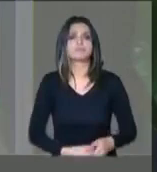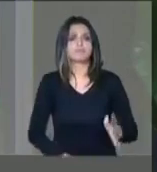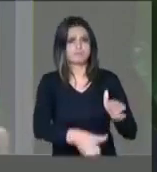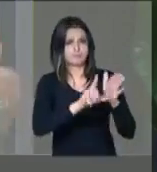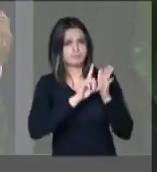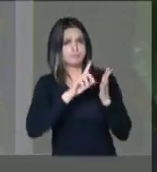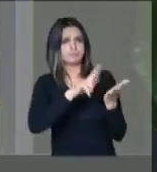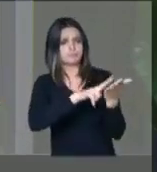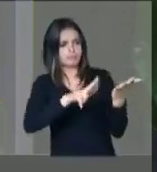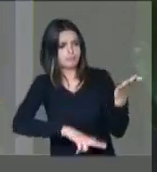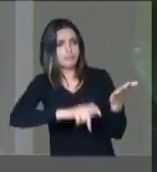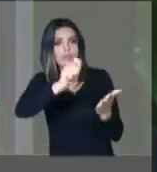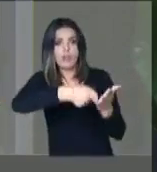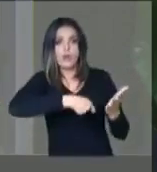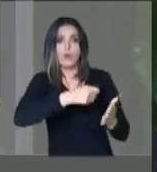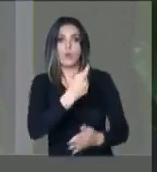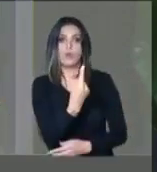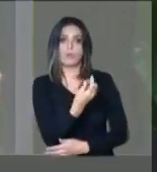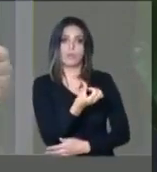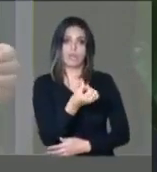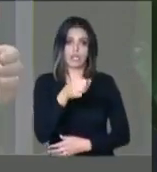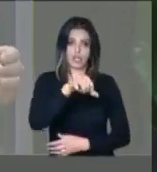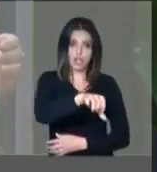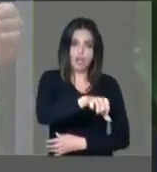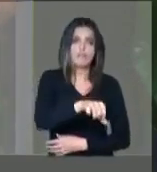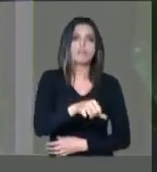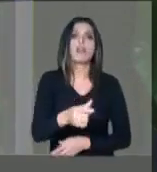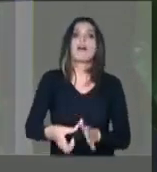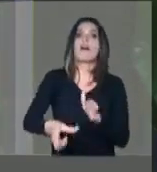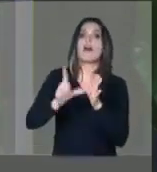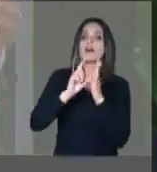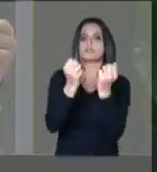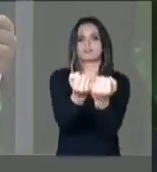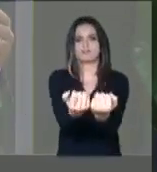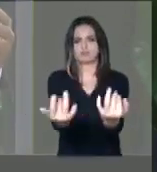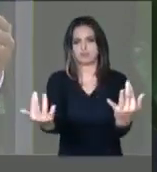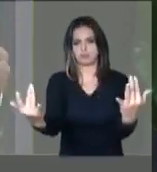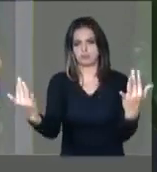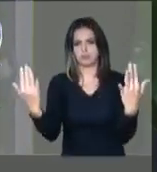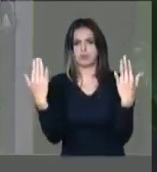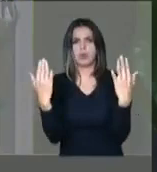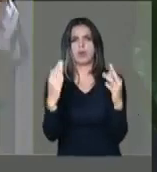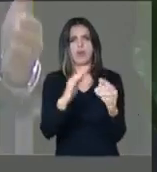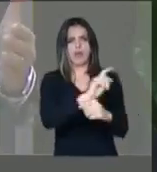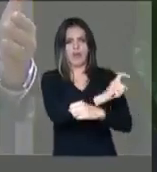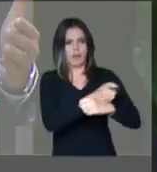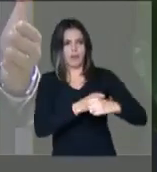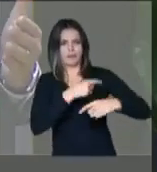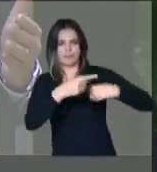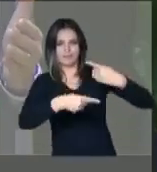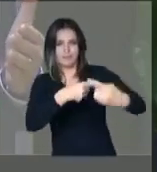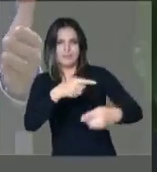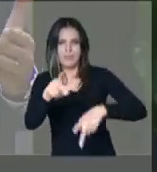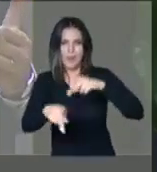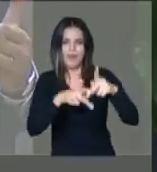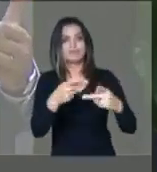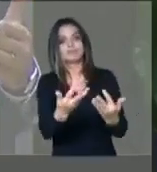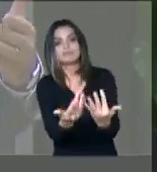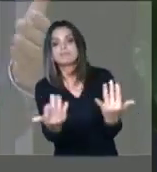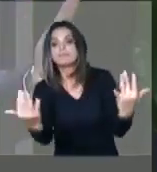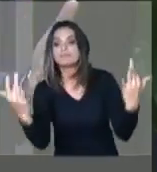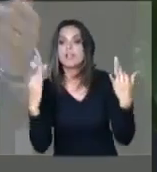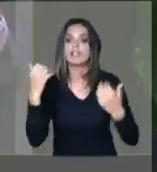169 para que as comunidades e os povos originários fossem ouvidos, os afetados fossem